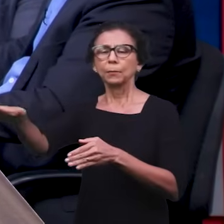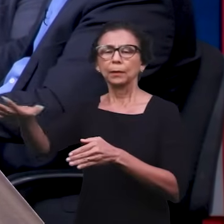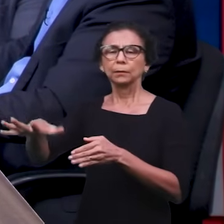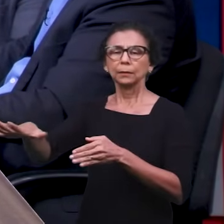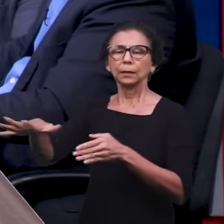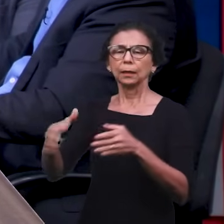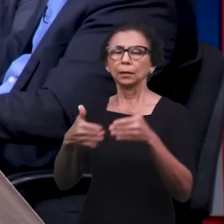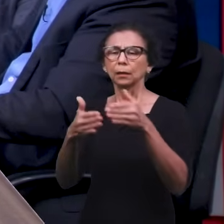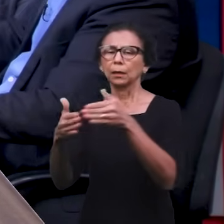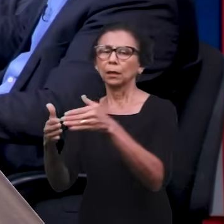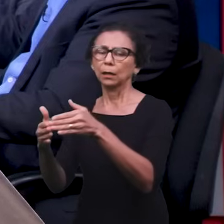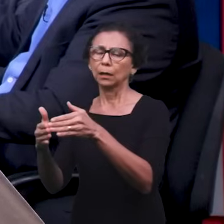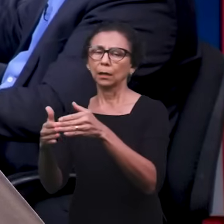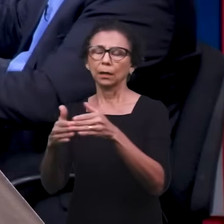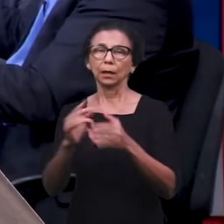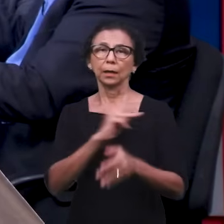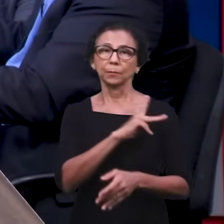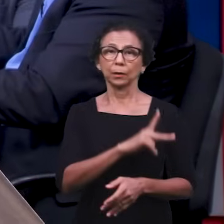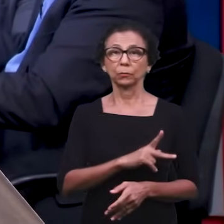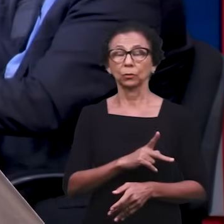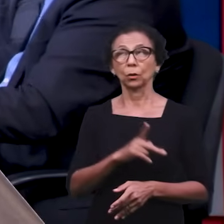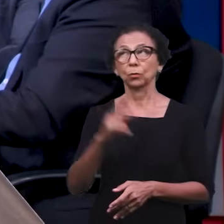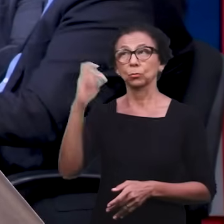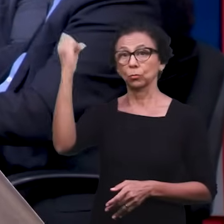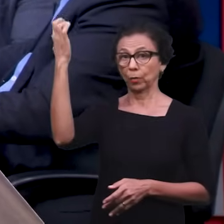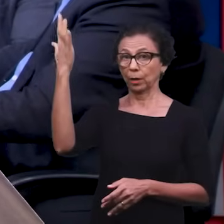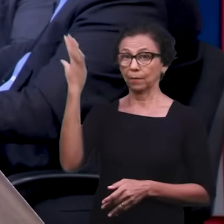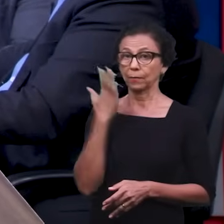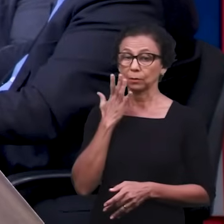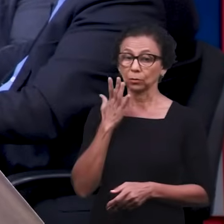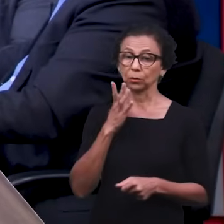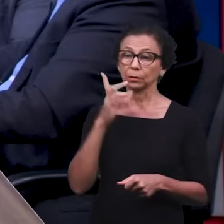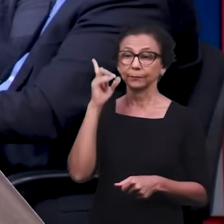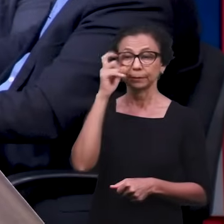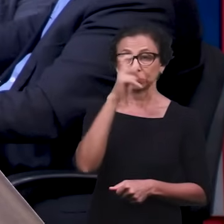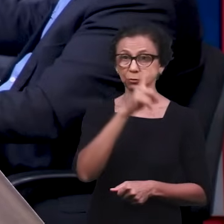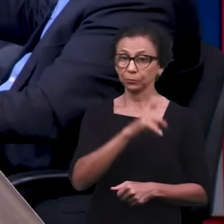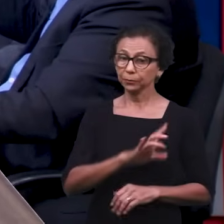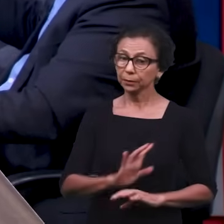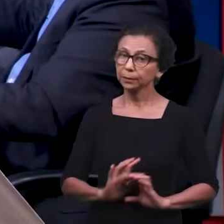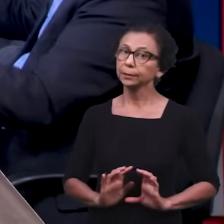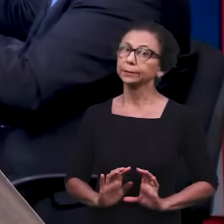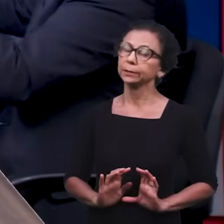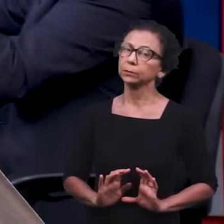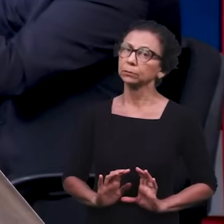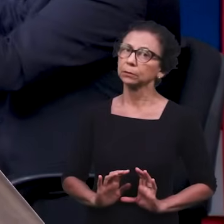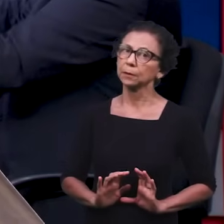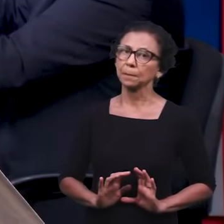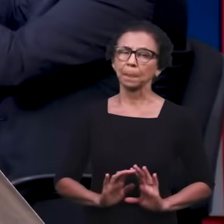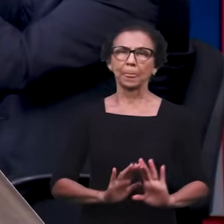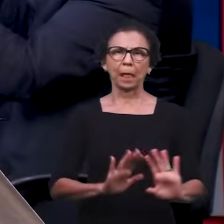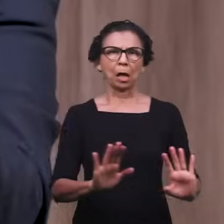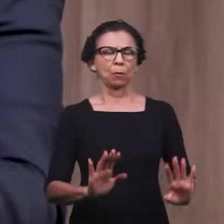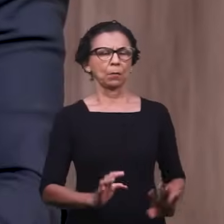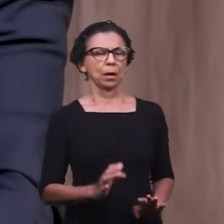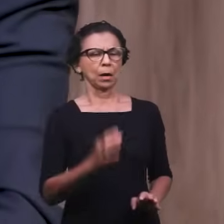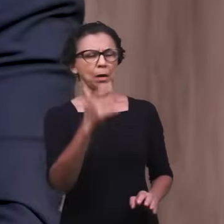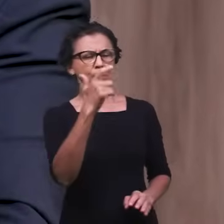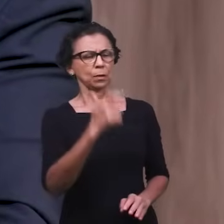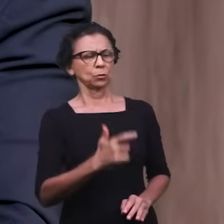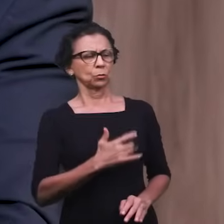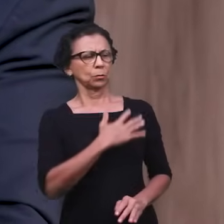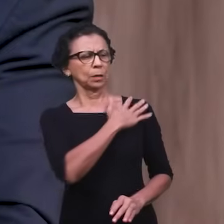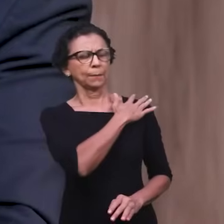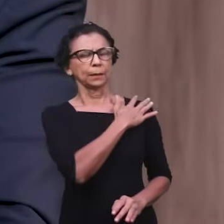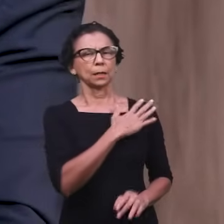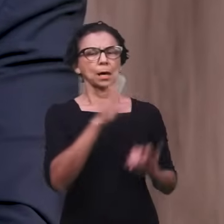algumas dificuldades. E ninguém deu voz a Paulo. E aí, não, mas os grandes especialistas, para nós